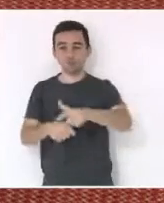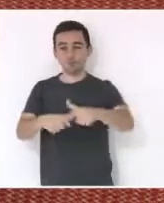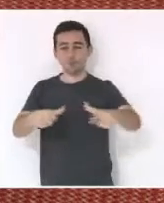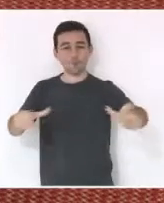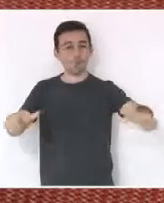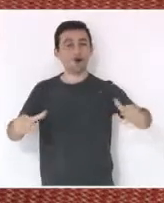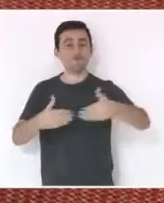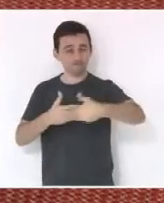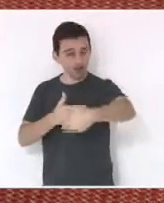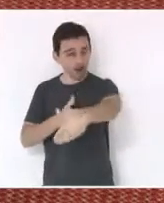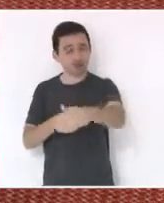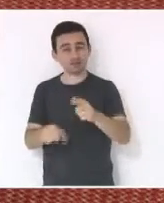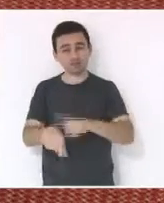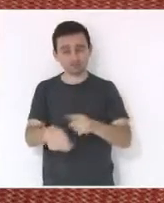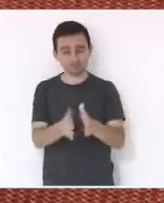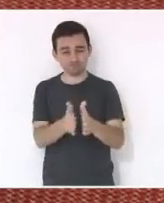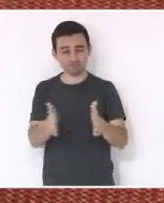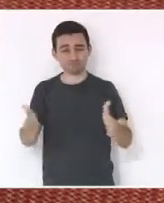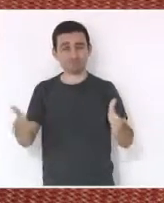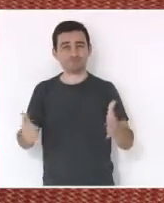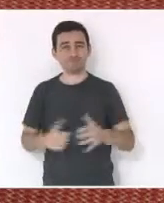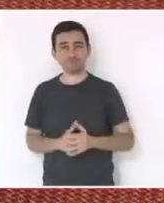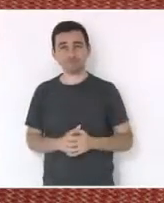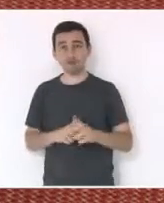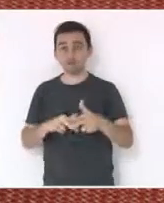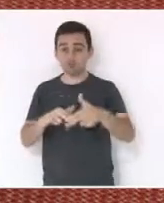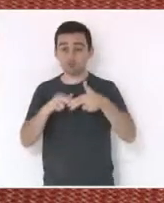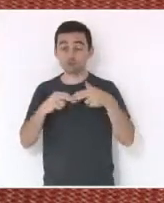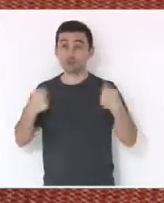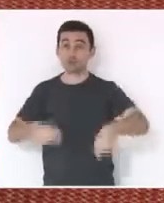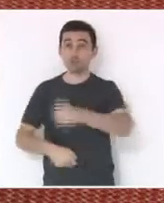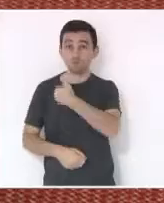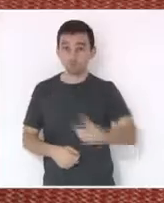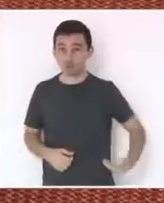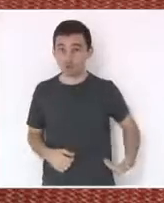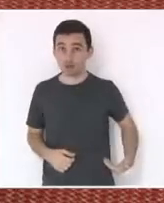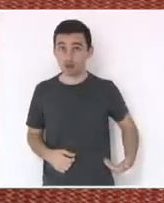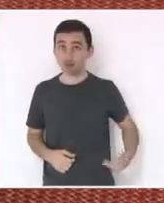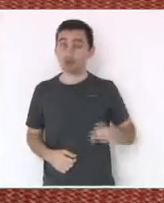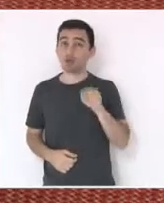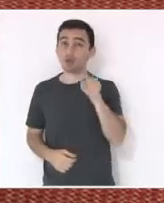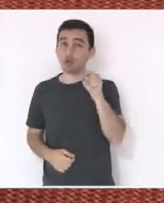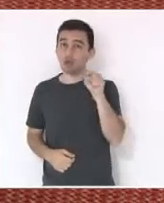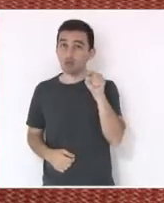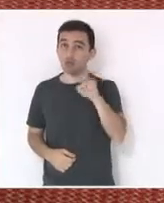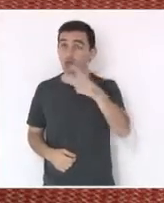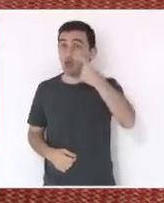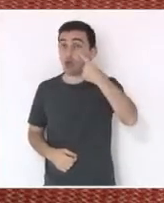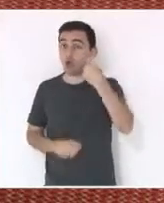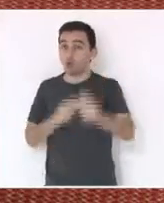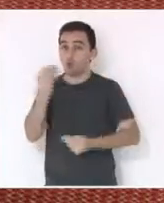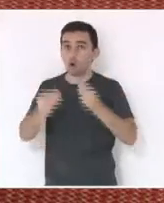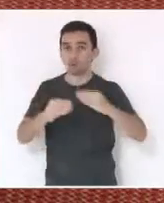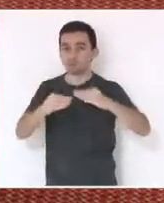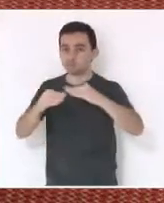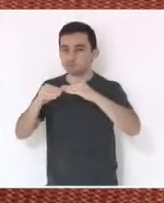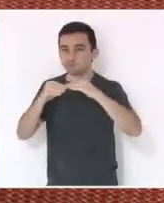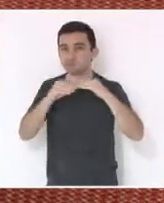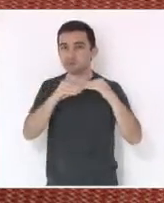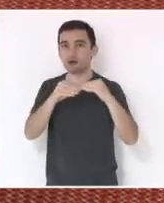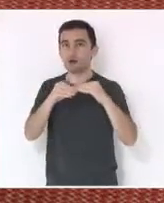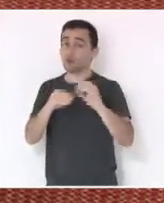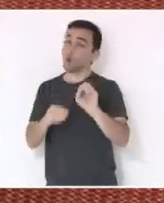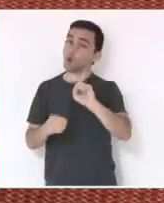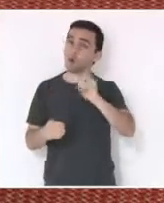por isso a necessidade de o governo realmente busca o entendimento da situação ou vamos derrubar essa medida